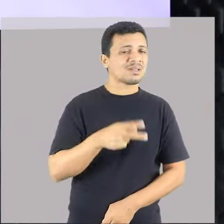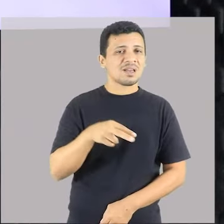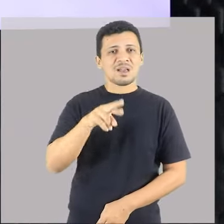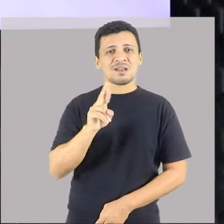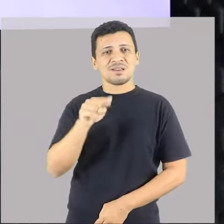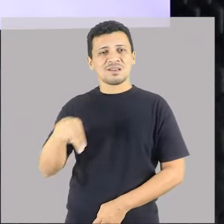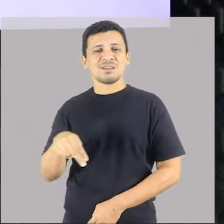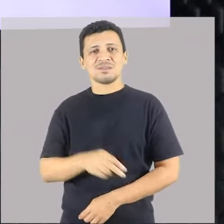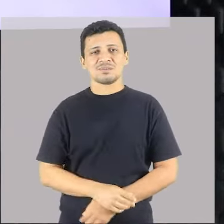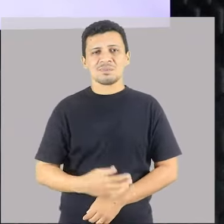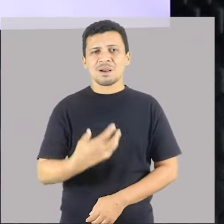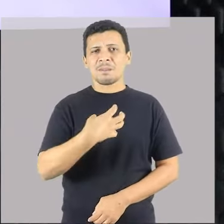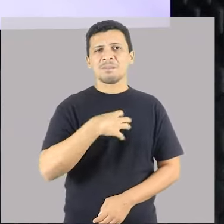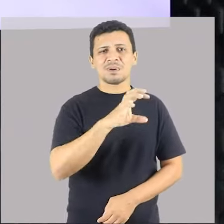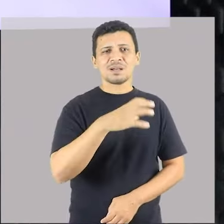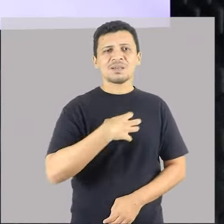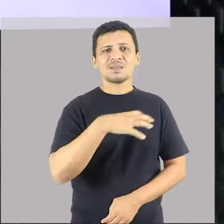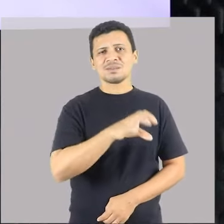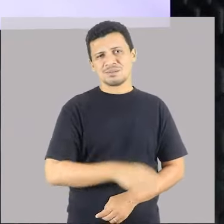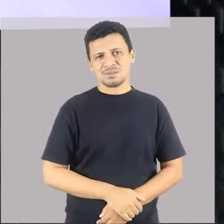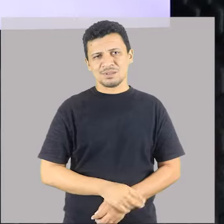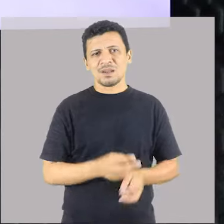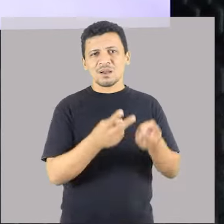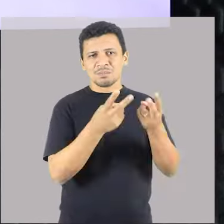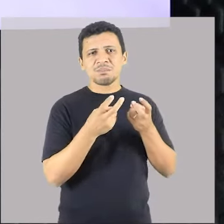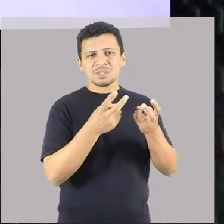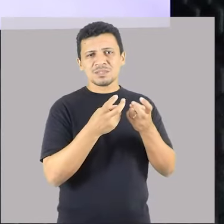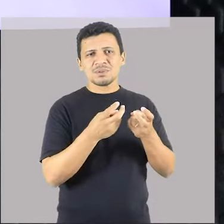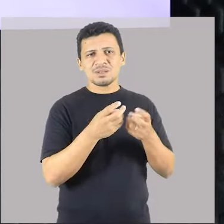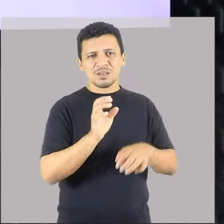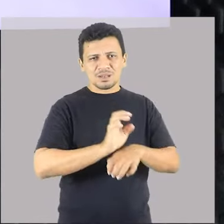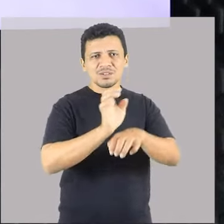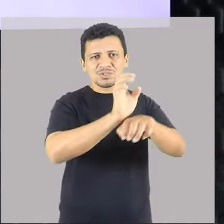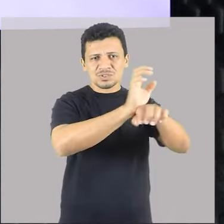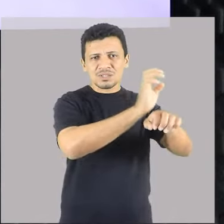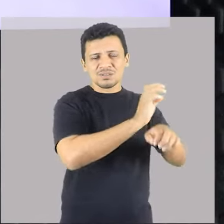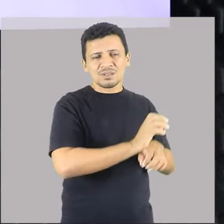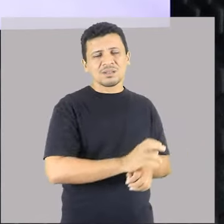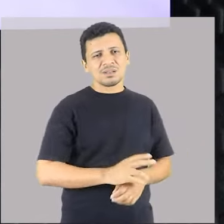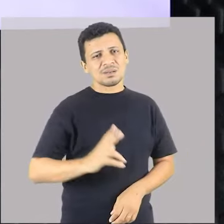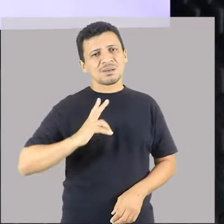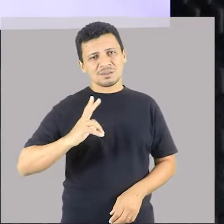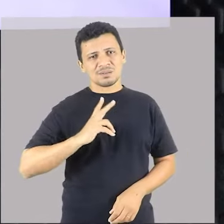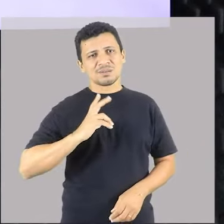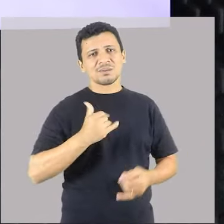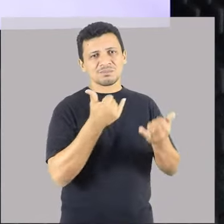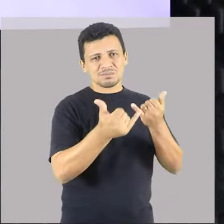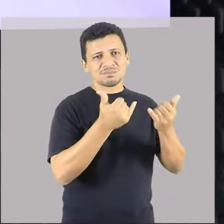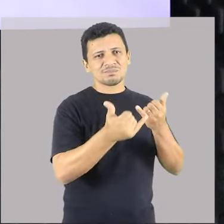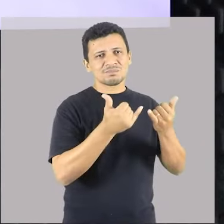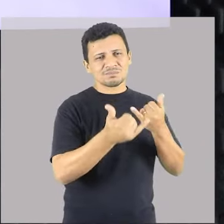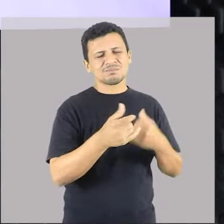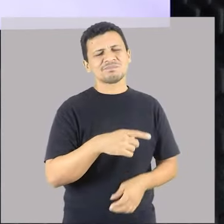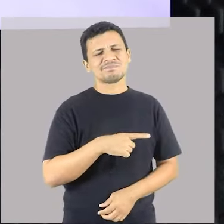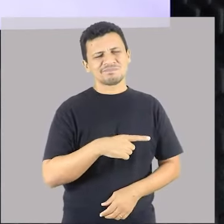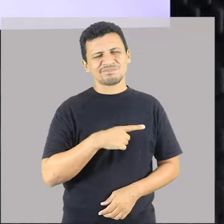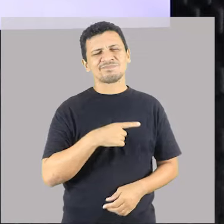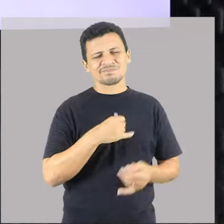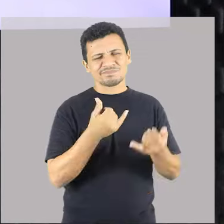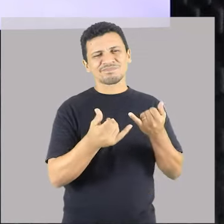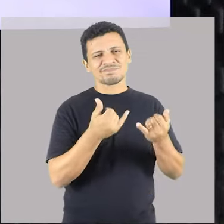até a Bahia nós vamos perceber que esses estados eles têm características e particularidades que se assemelham entre si né